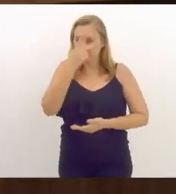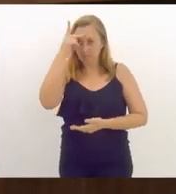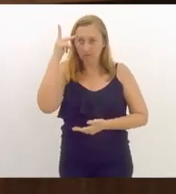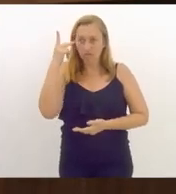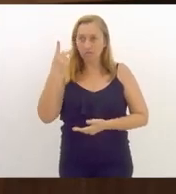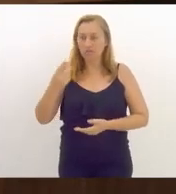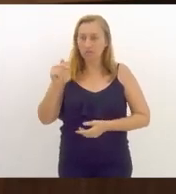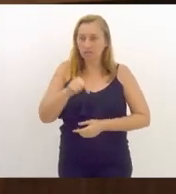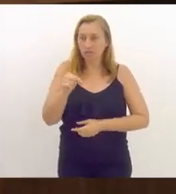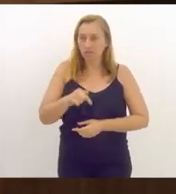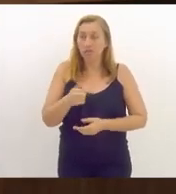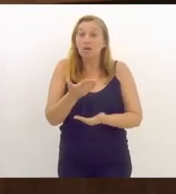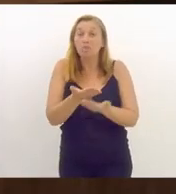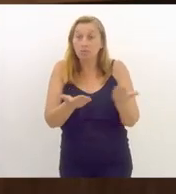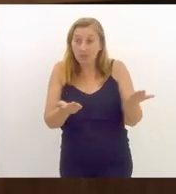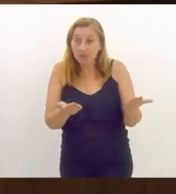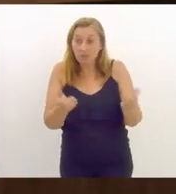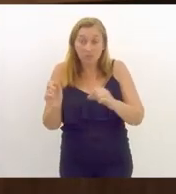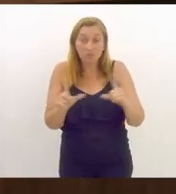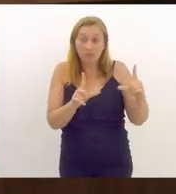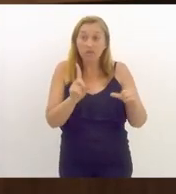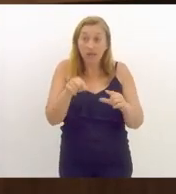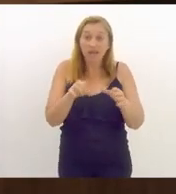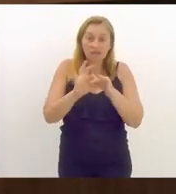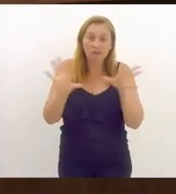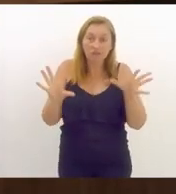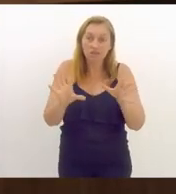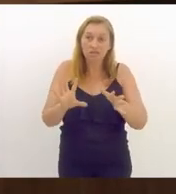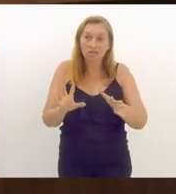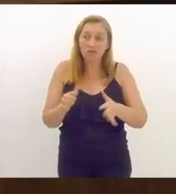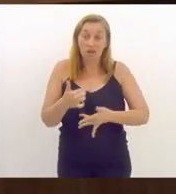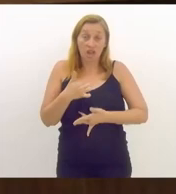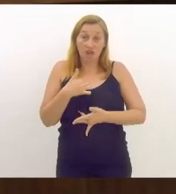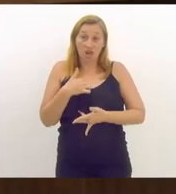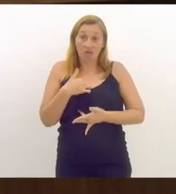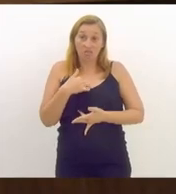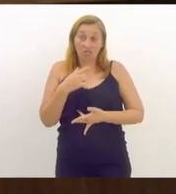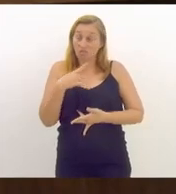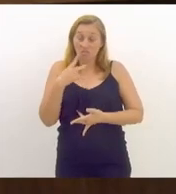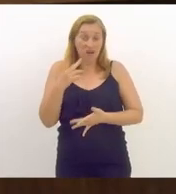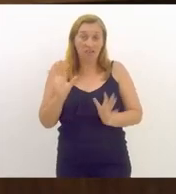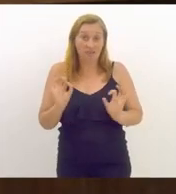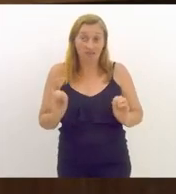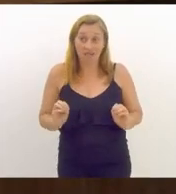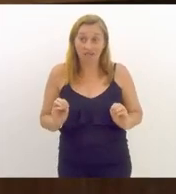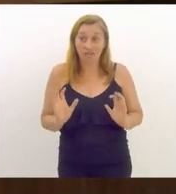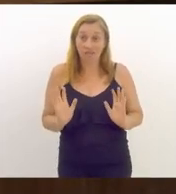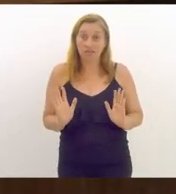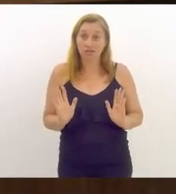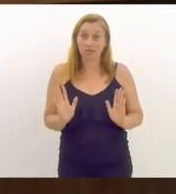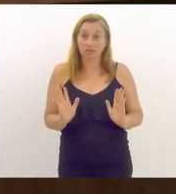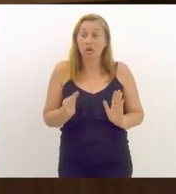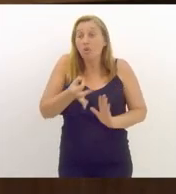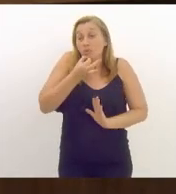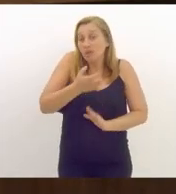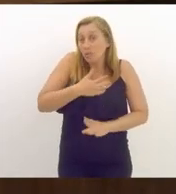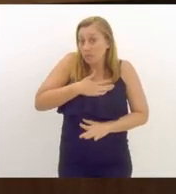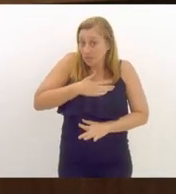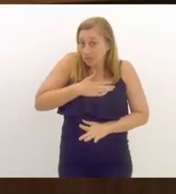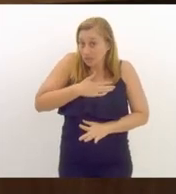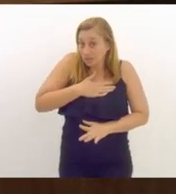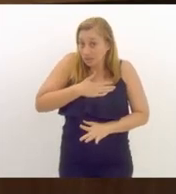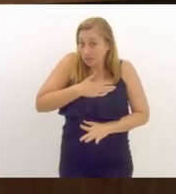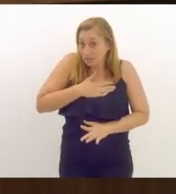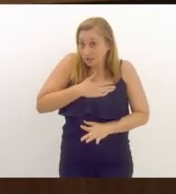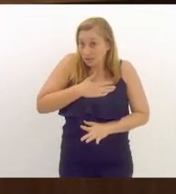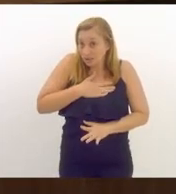de votação e nós perdemos no painel essa democracia eu não vou nem entrar na Seara que é uma opinião minha de considerar